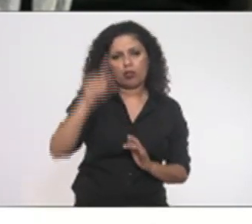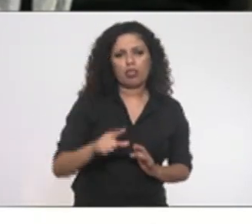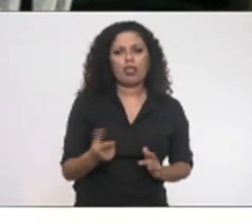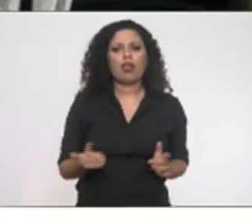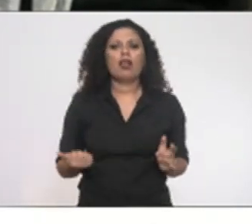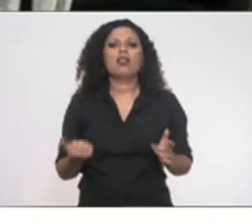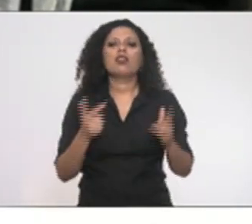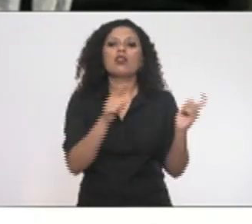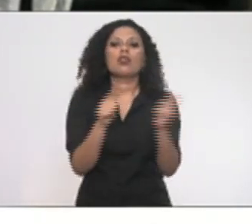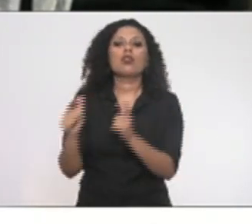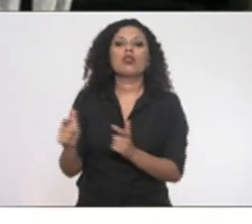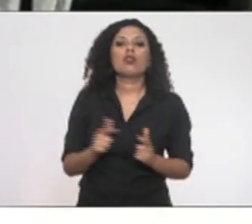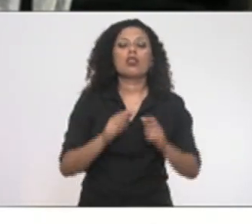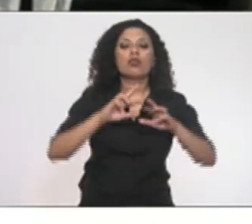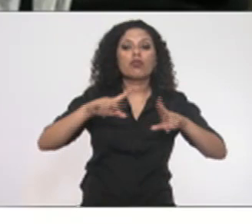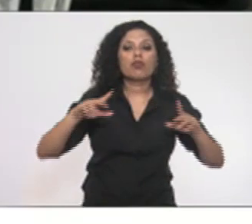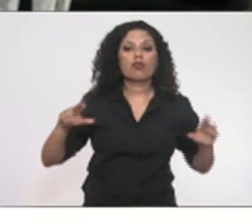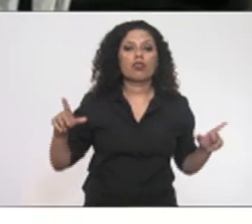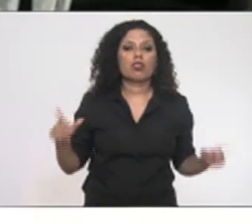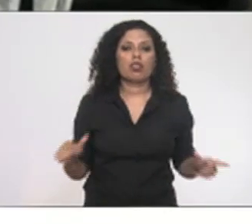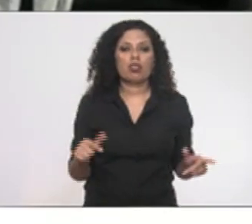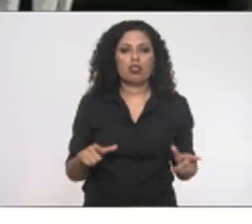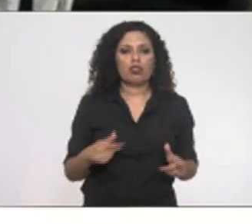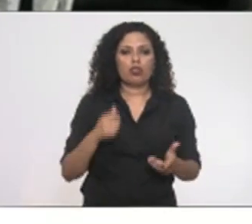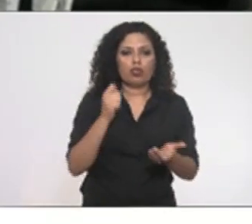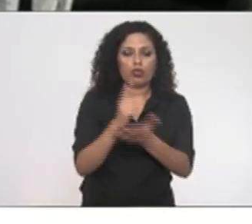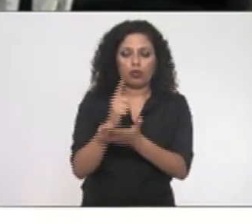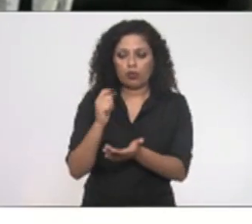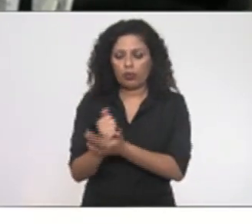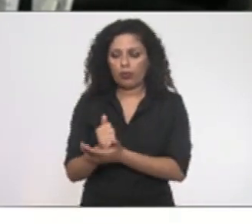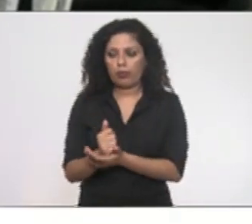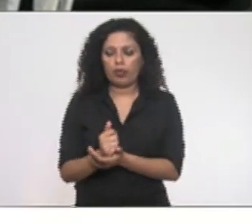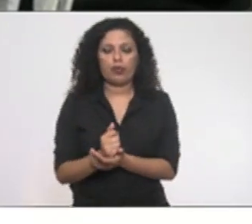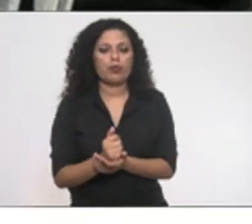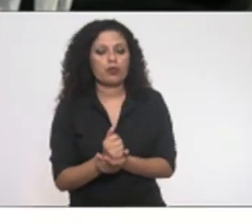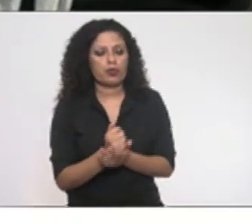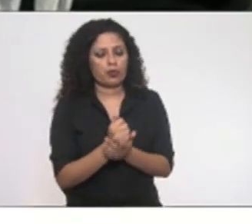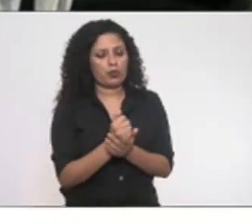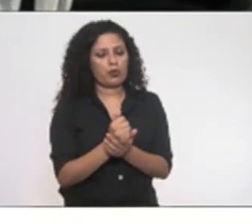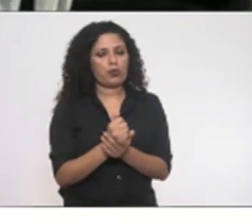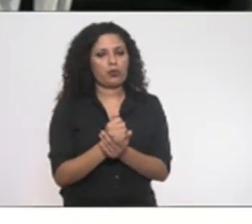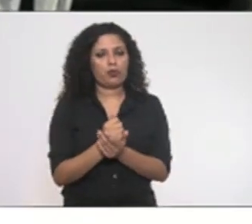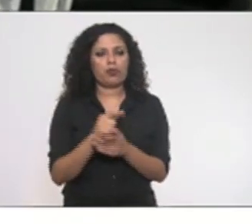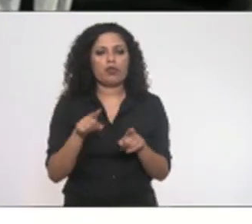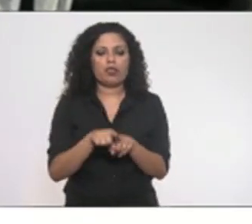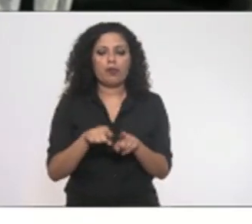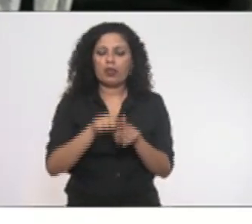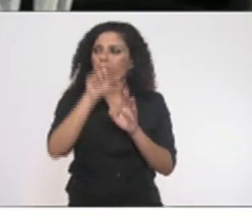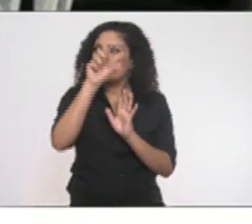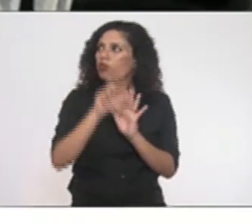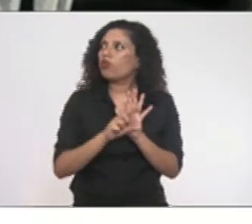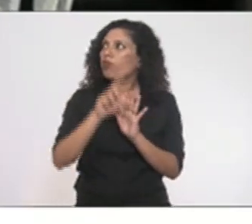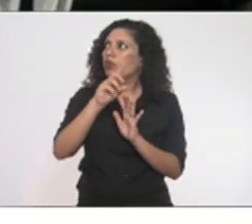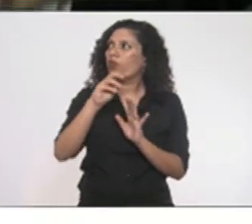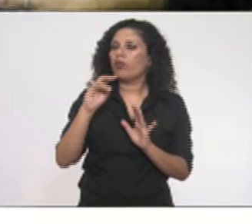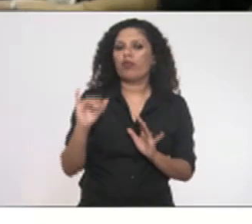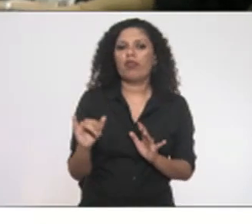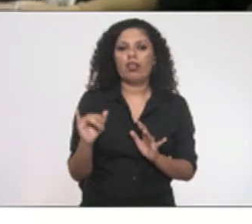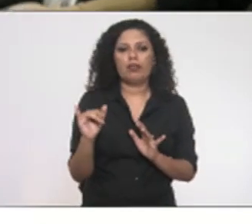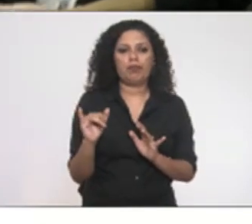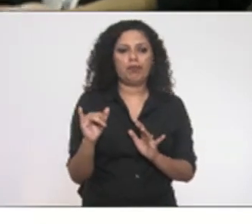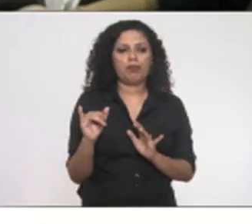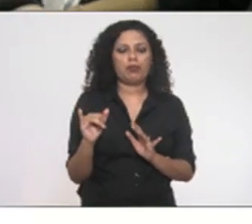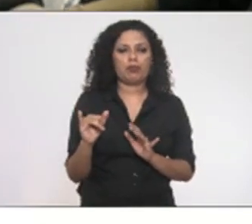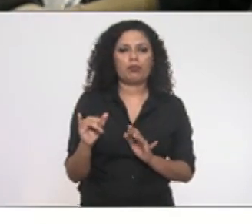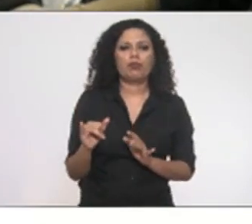do país. E aí o preço mais regular, que é uma das políticas também dessa resolução, uma resolução extensa, uma resolução